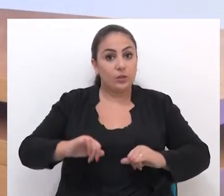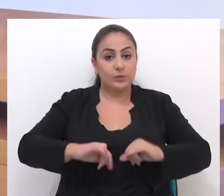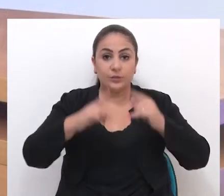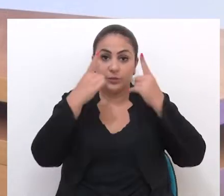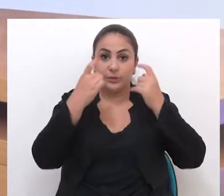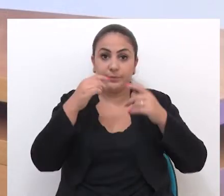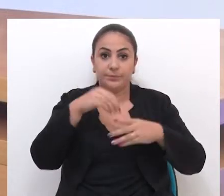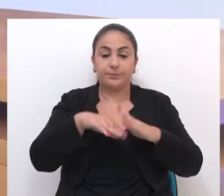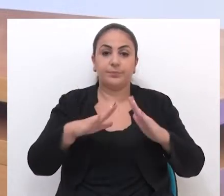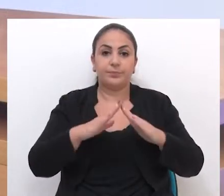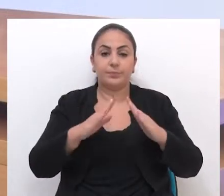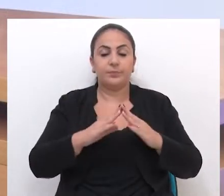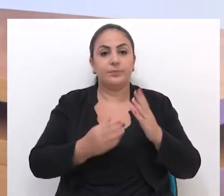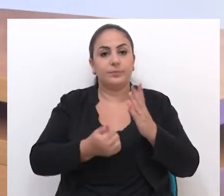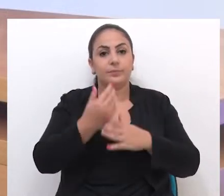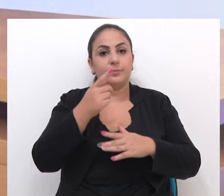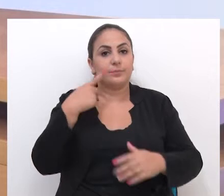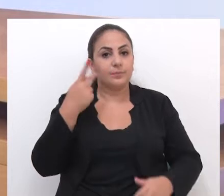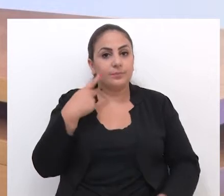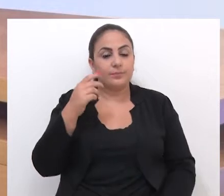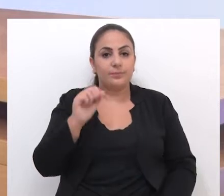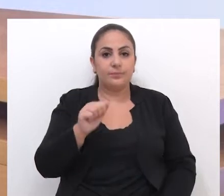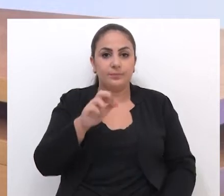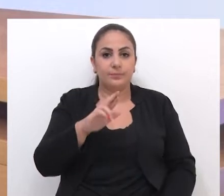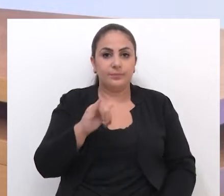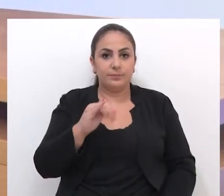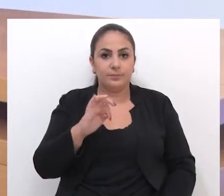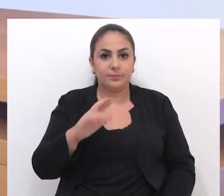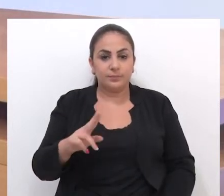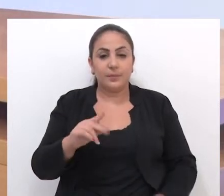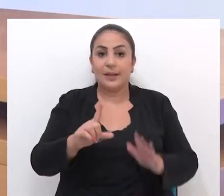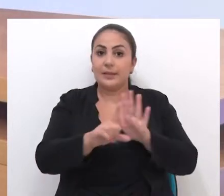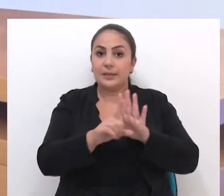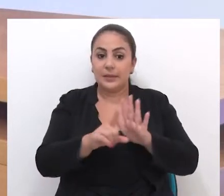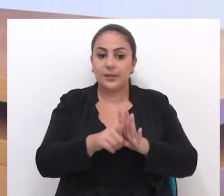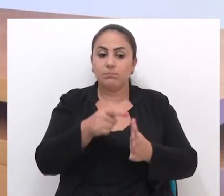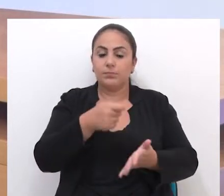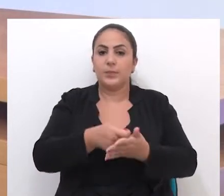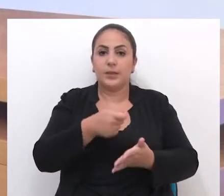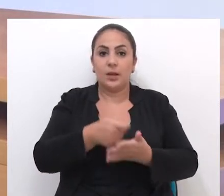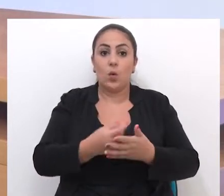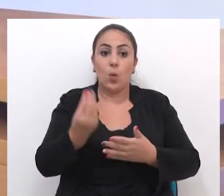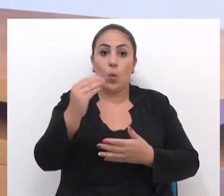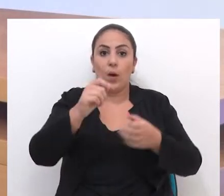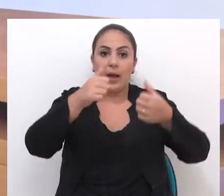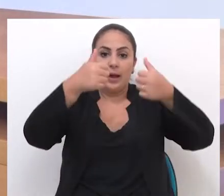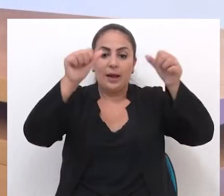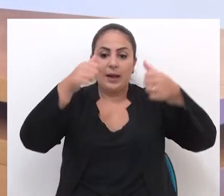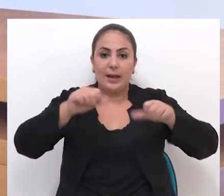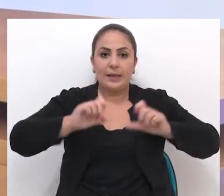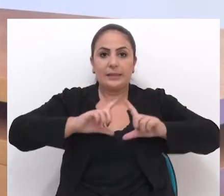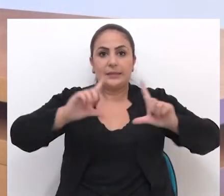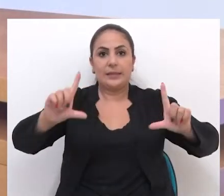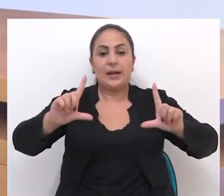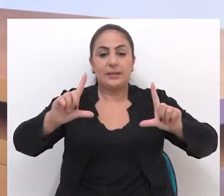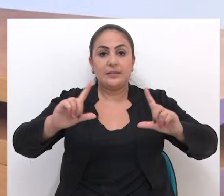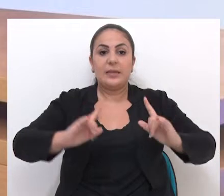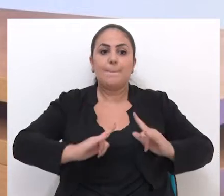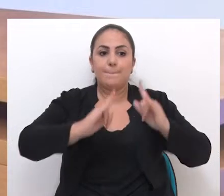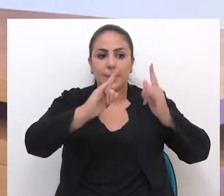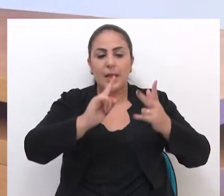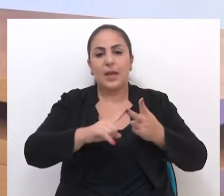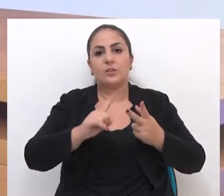doméstica. Elaborada pelo vereador Aristeu Dallalana, a norma obriga a colocação de cartazes em prédios e